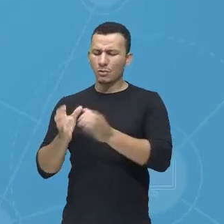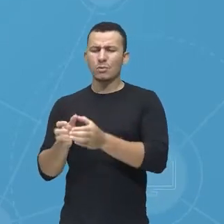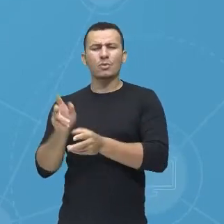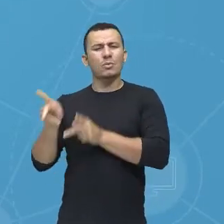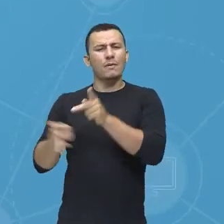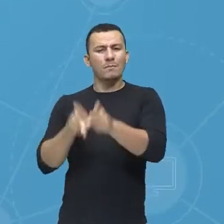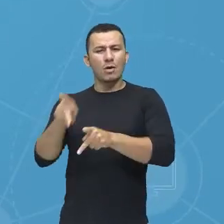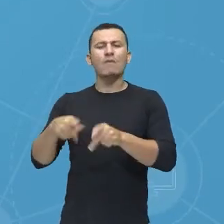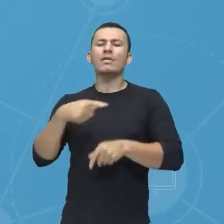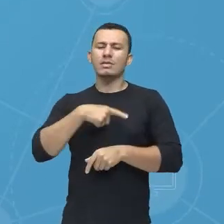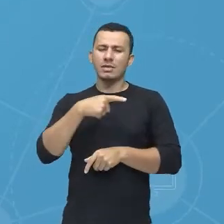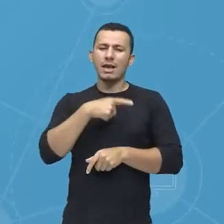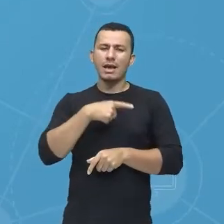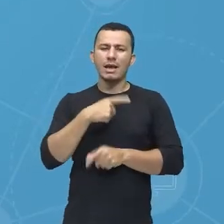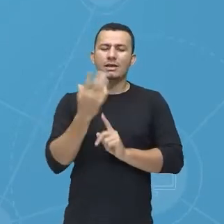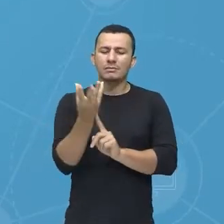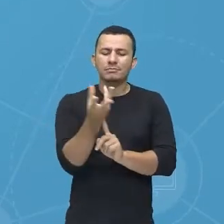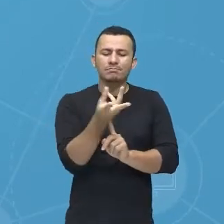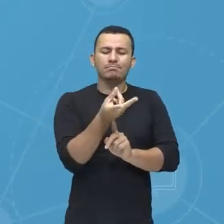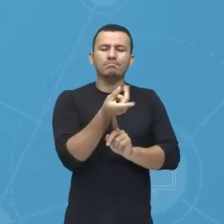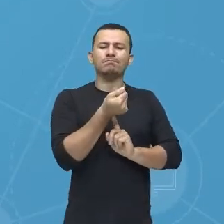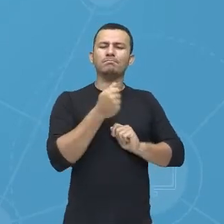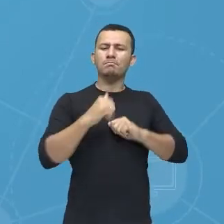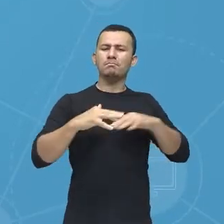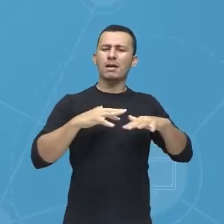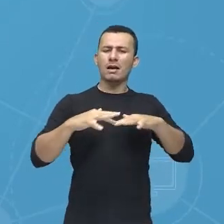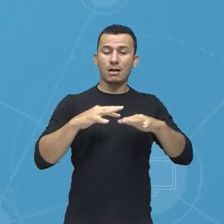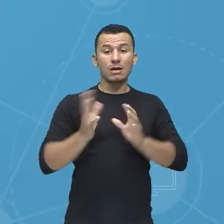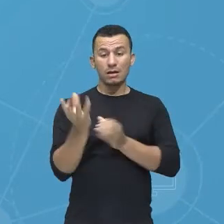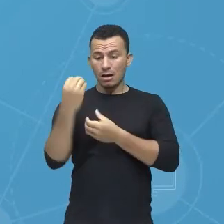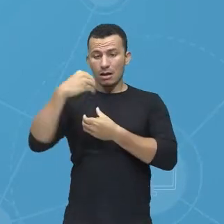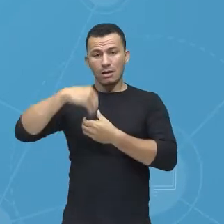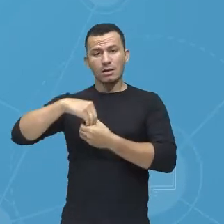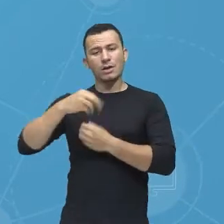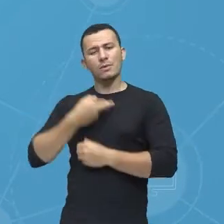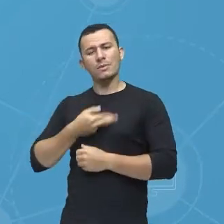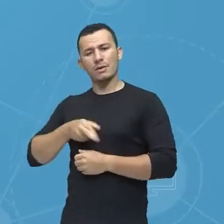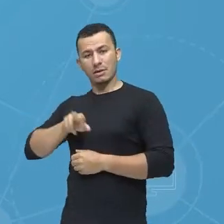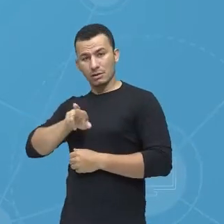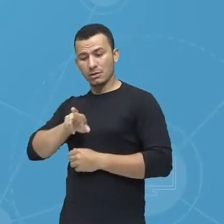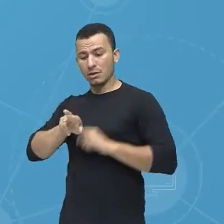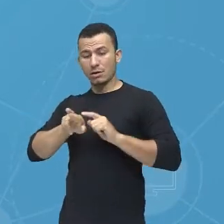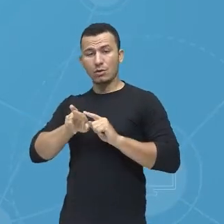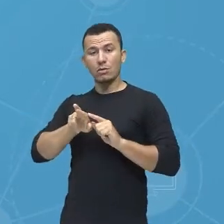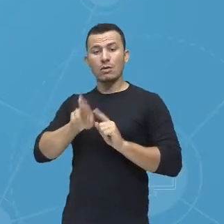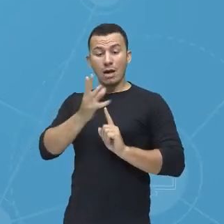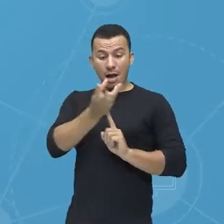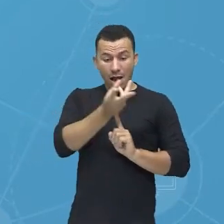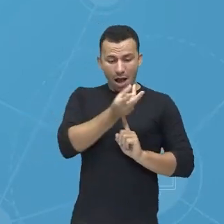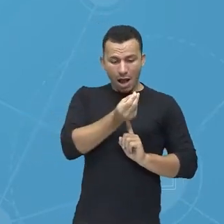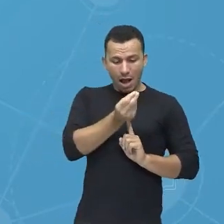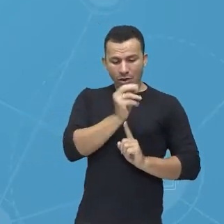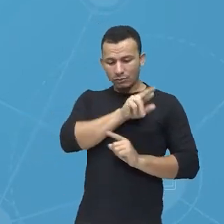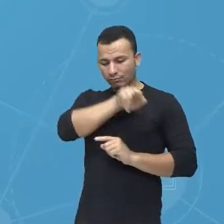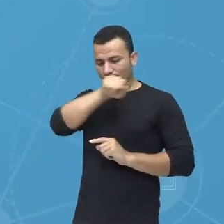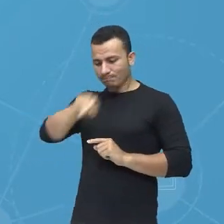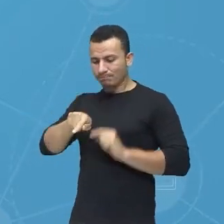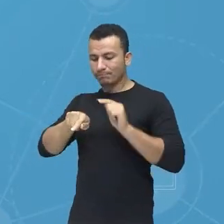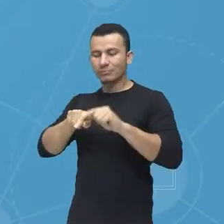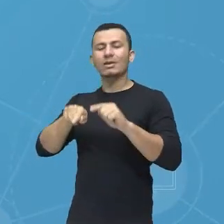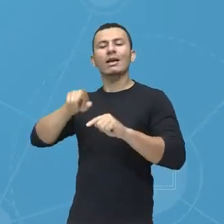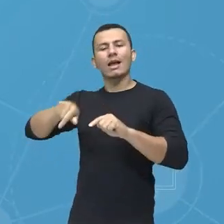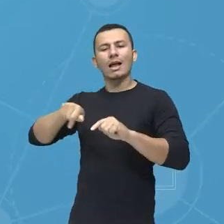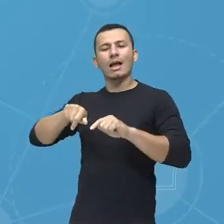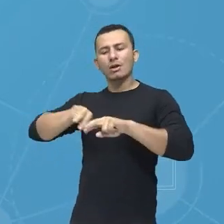arte. E dentro das religiões, muitas vezes, a arte é desenvolvida de uma